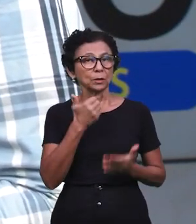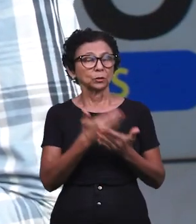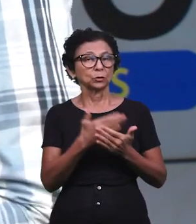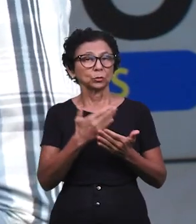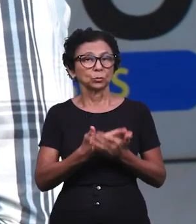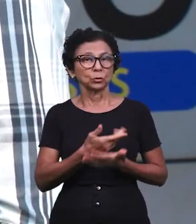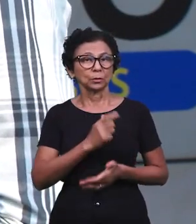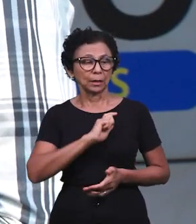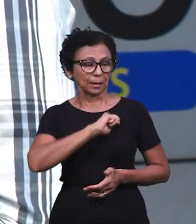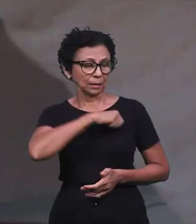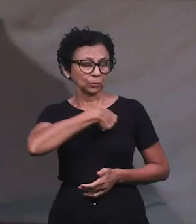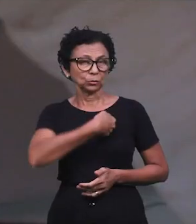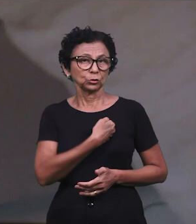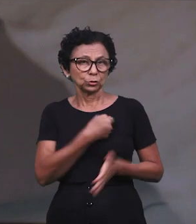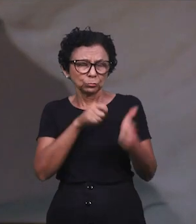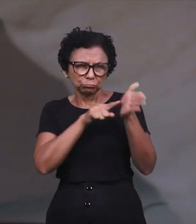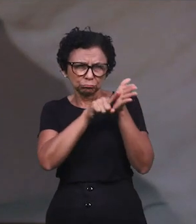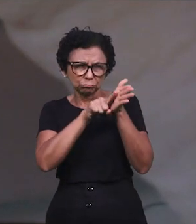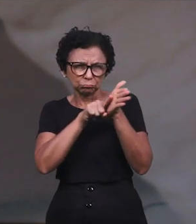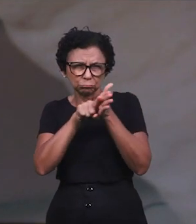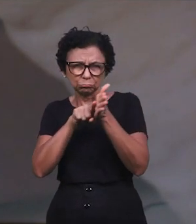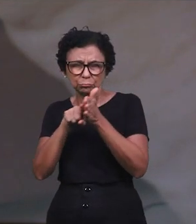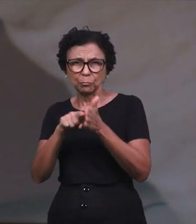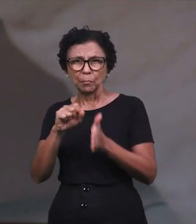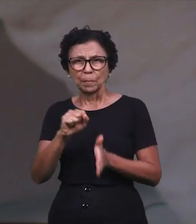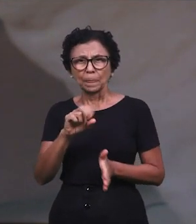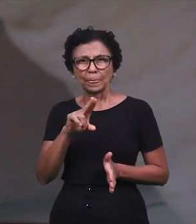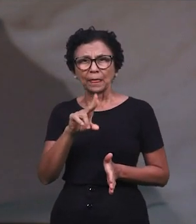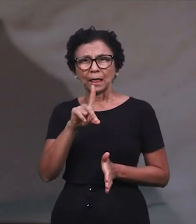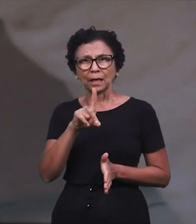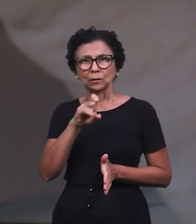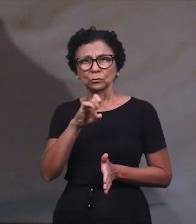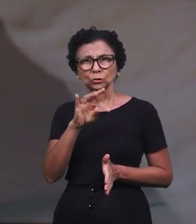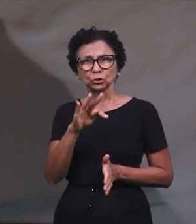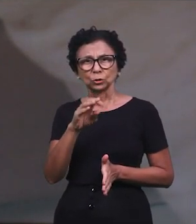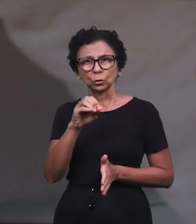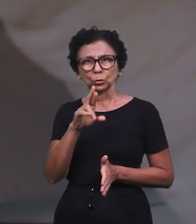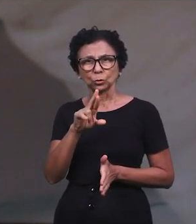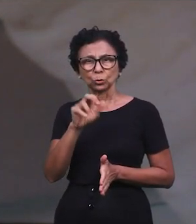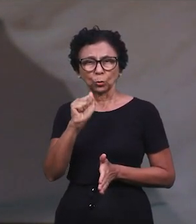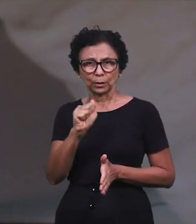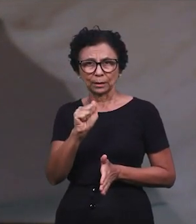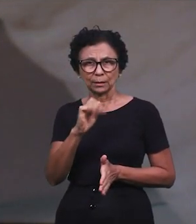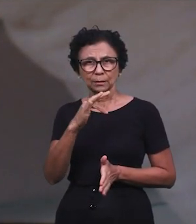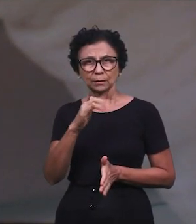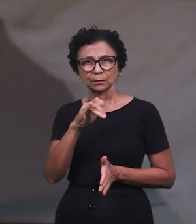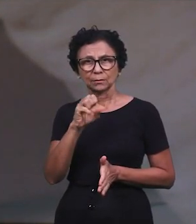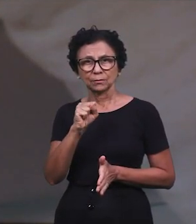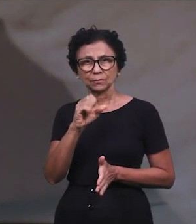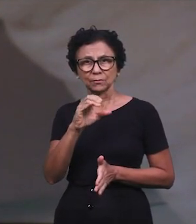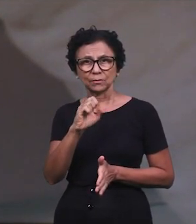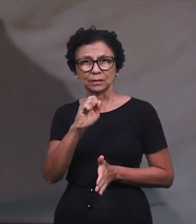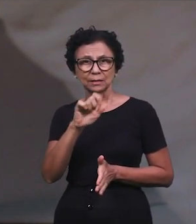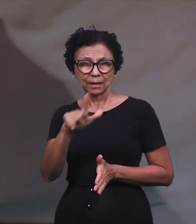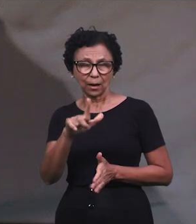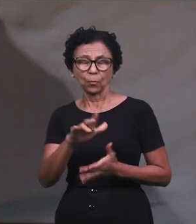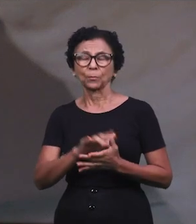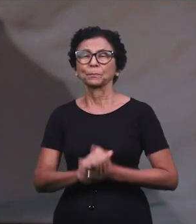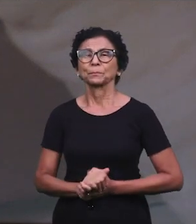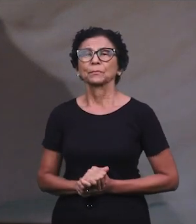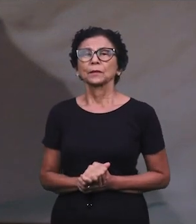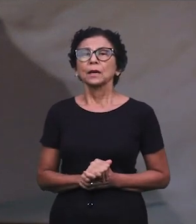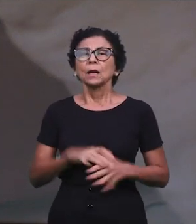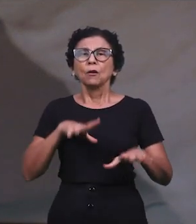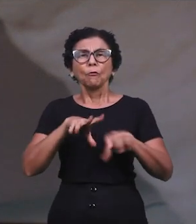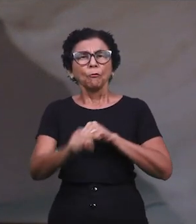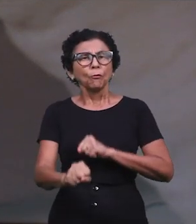a pergunta dela, olha só. Eu ainda não me formei, estou no 5º período de economia, tá? Eu